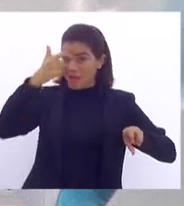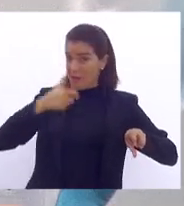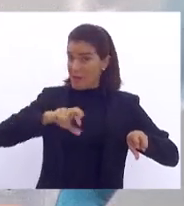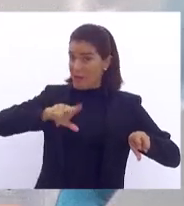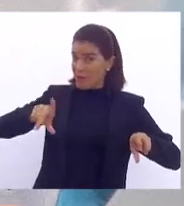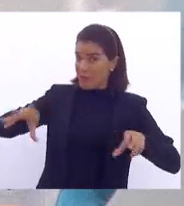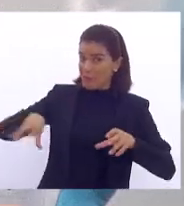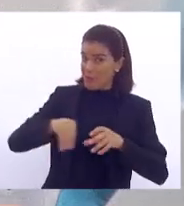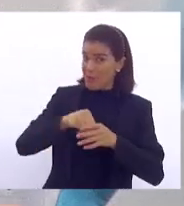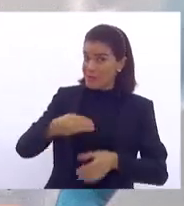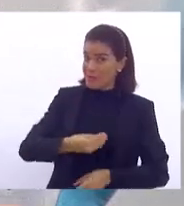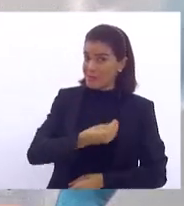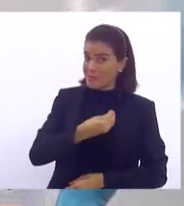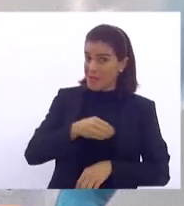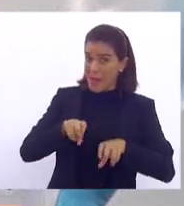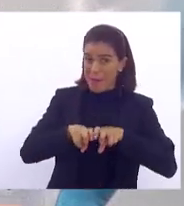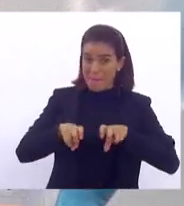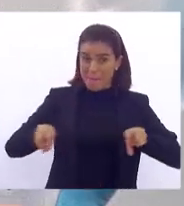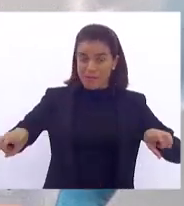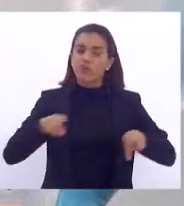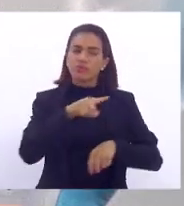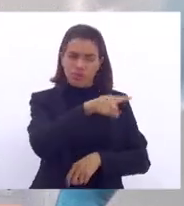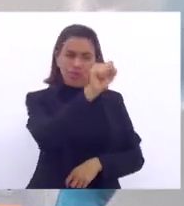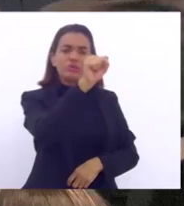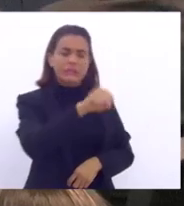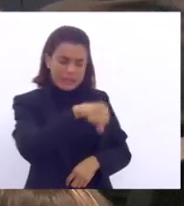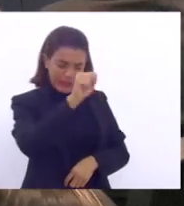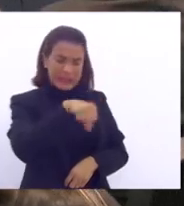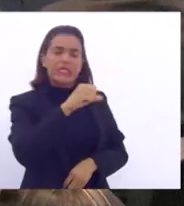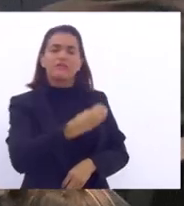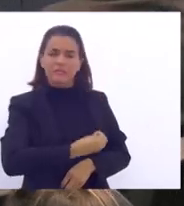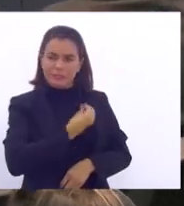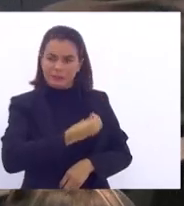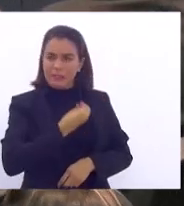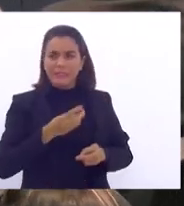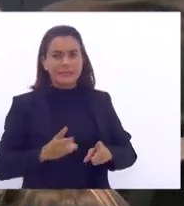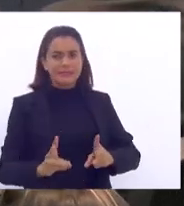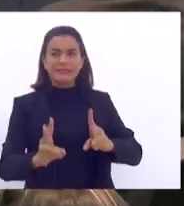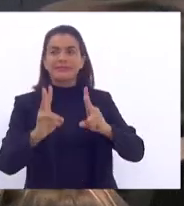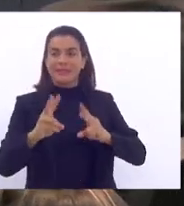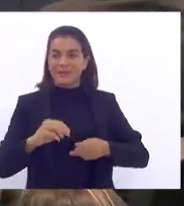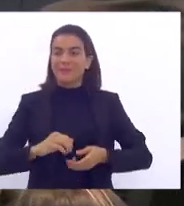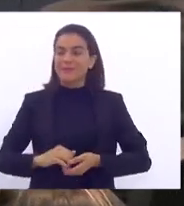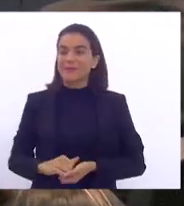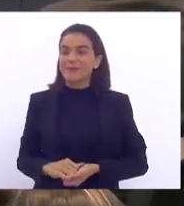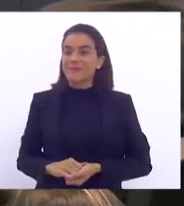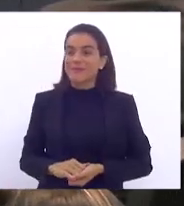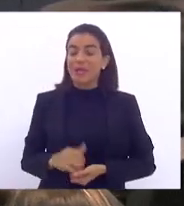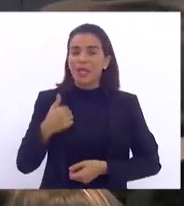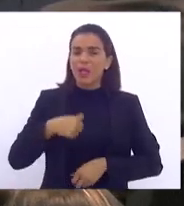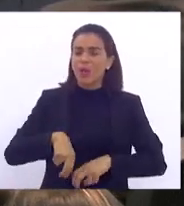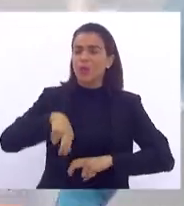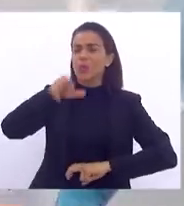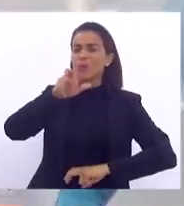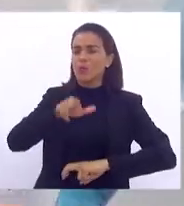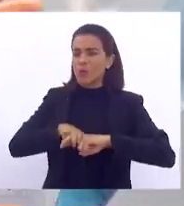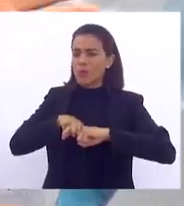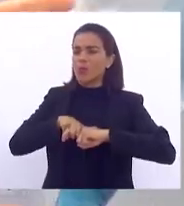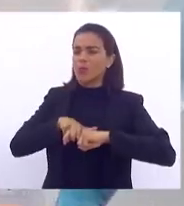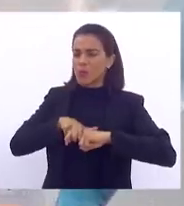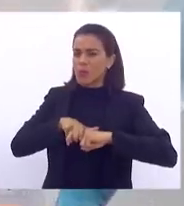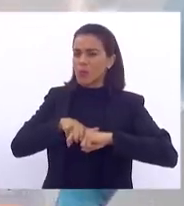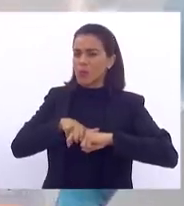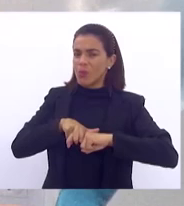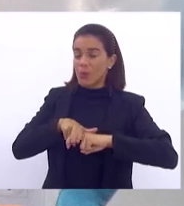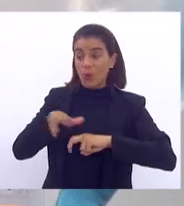mesa diretora o senhor faz parte dela sempre e quando eu sentei aqui o